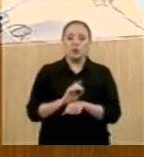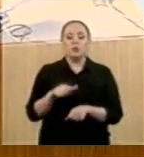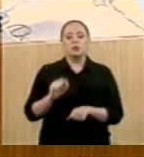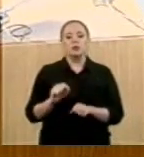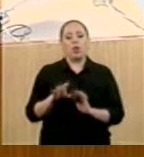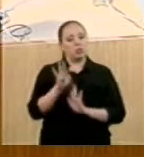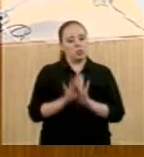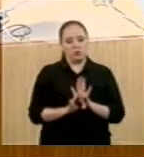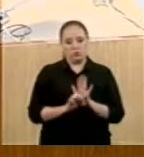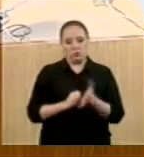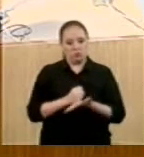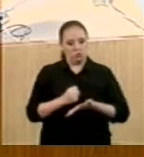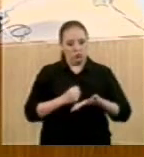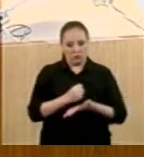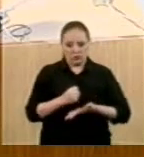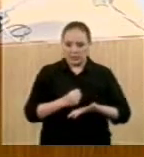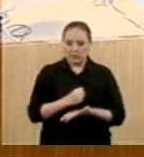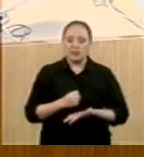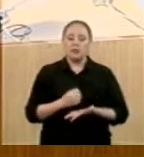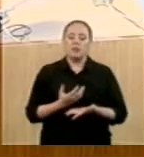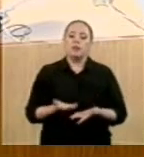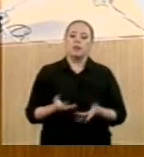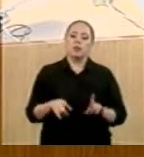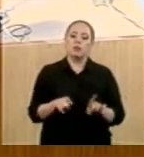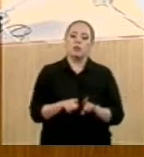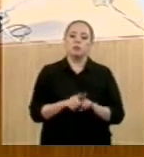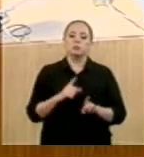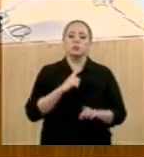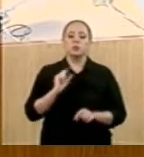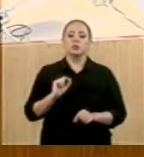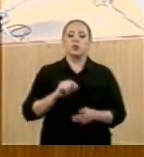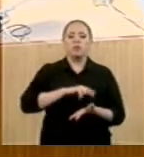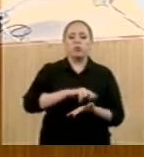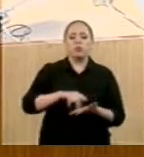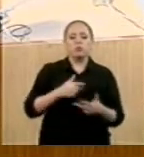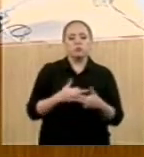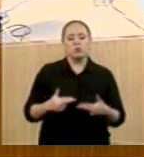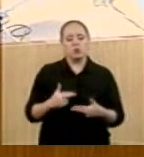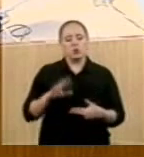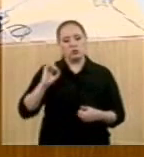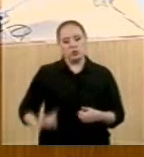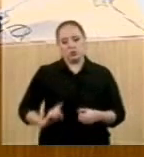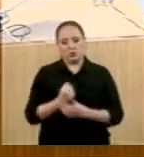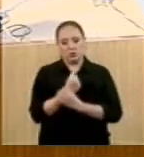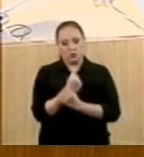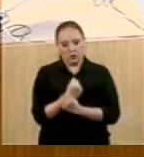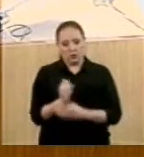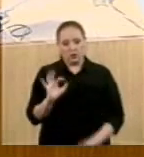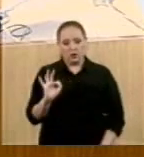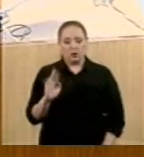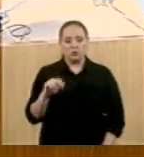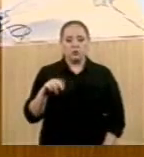texto fundamental, no qual também se prevê um extenso rol de direitos e garantias